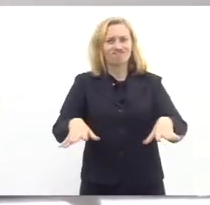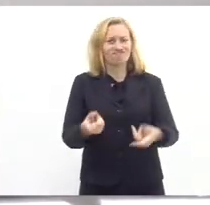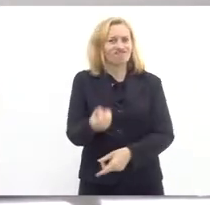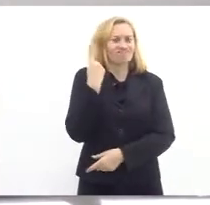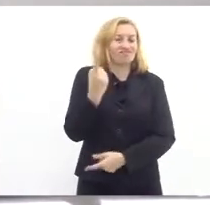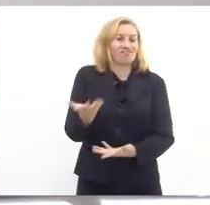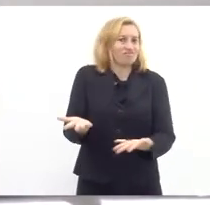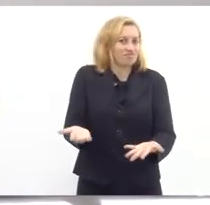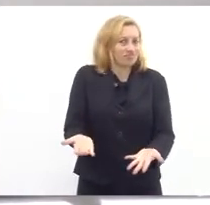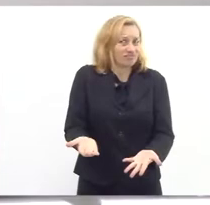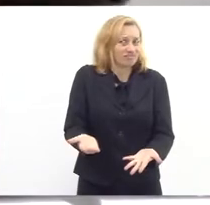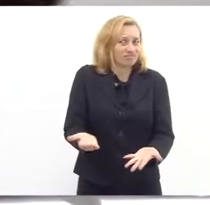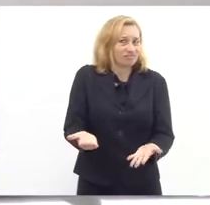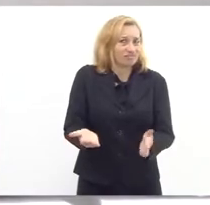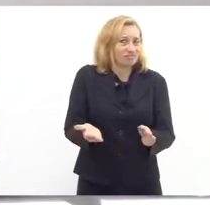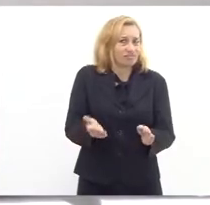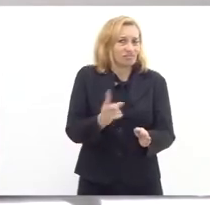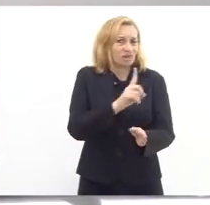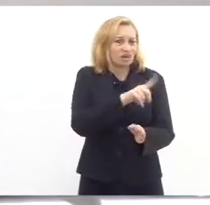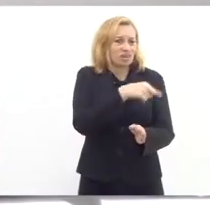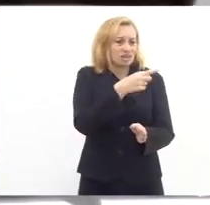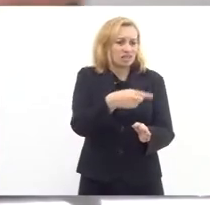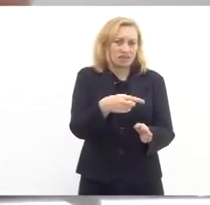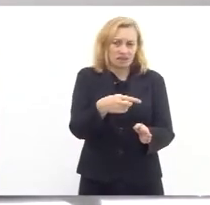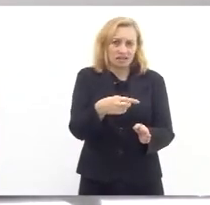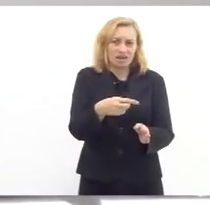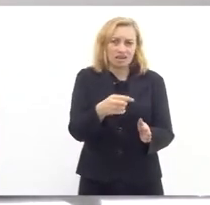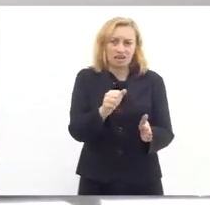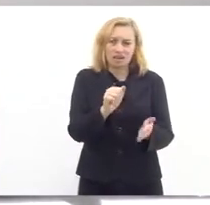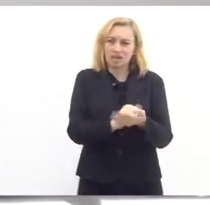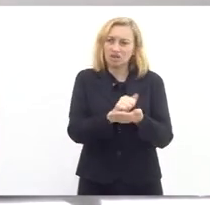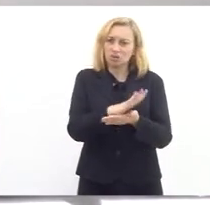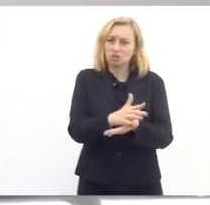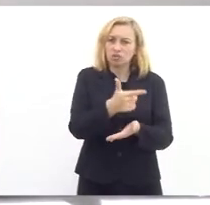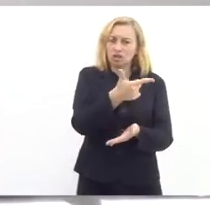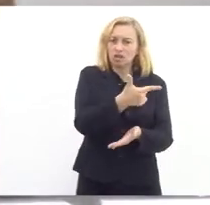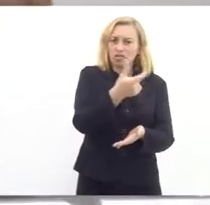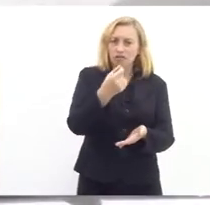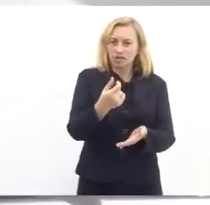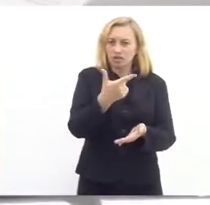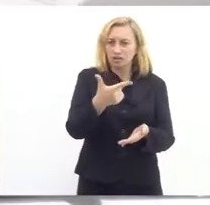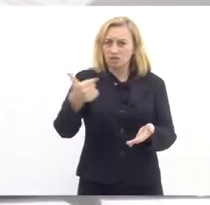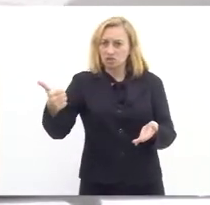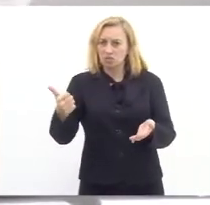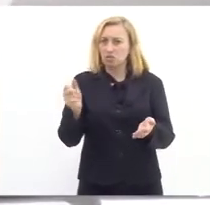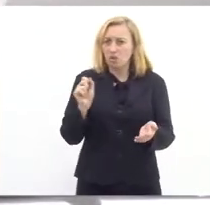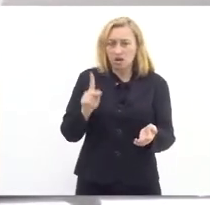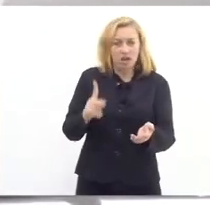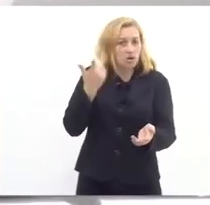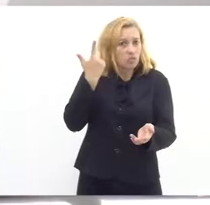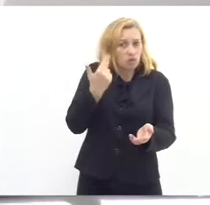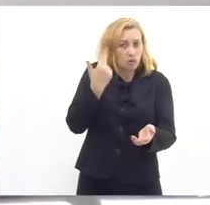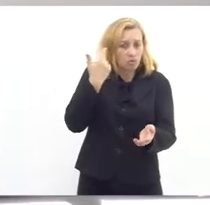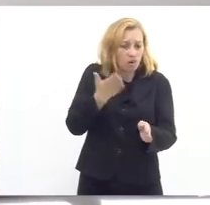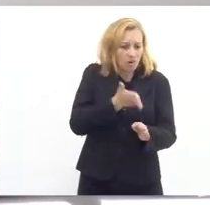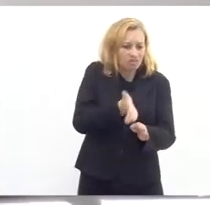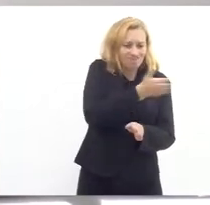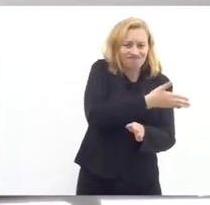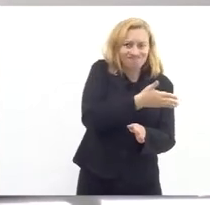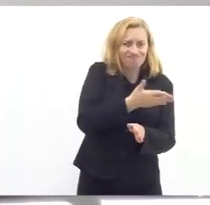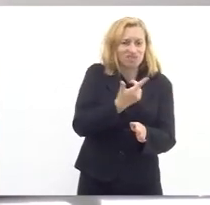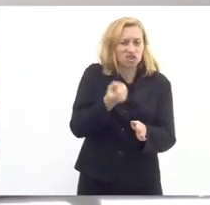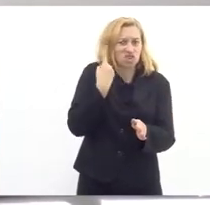muito. Suspender as multas 20 e 21, normal, estado de calamidade. E aqui deixa bem claro aqui, resolução da GETRANS, motivo pelo